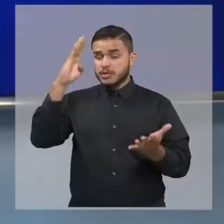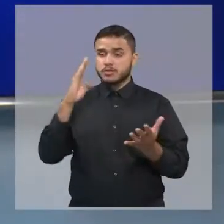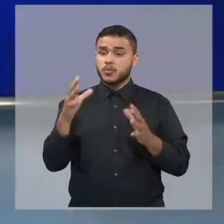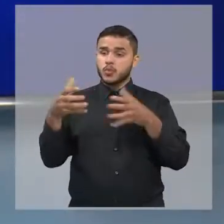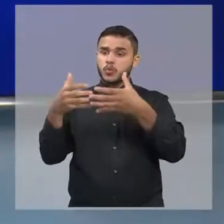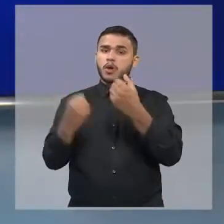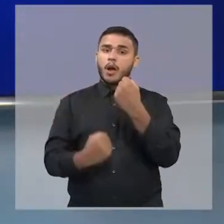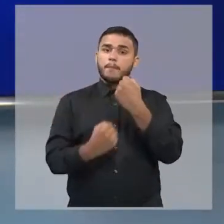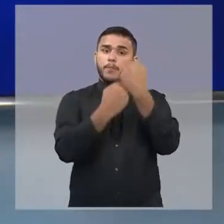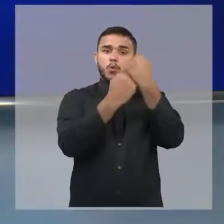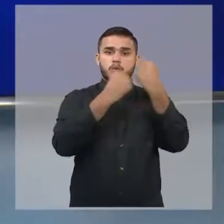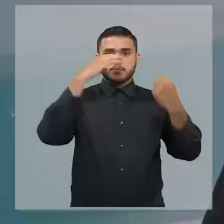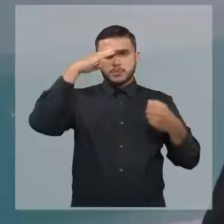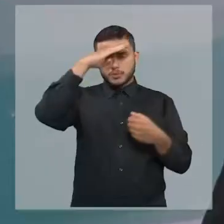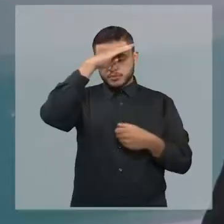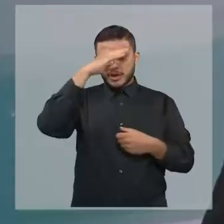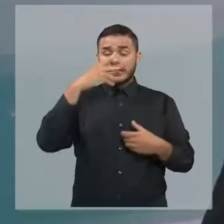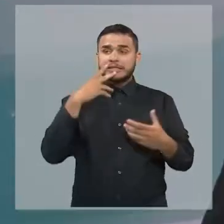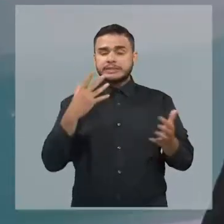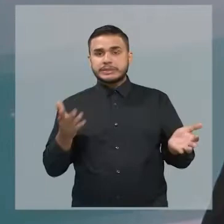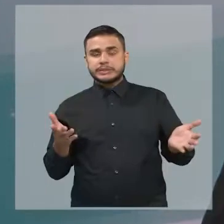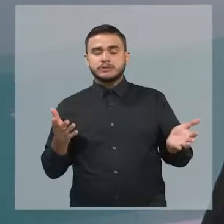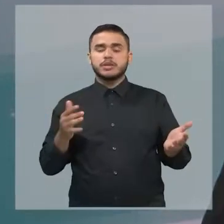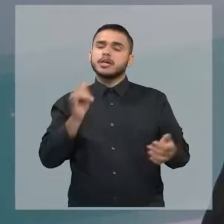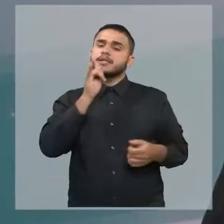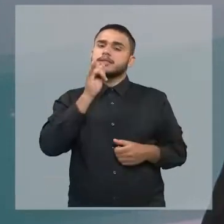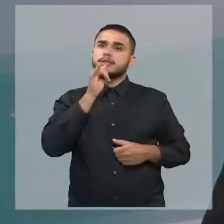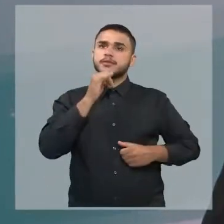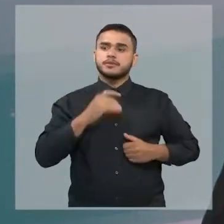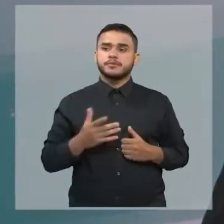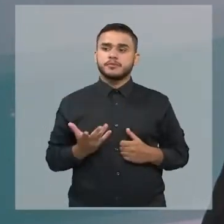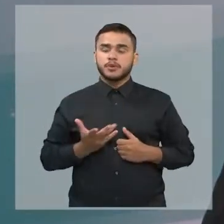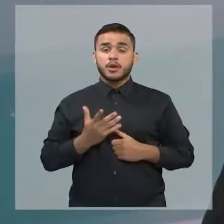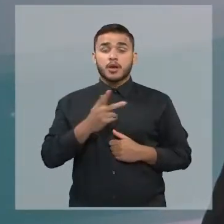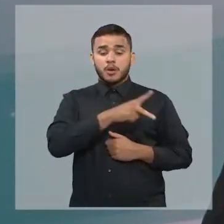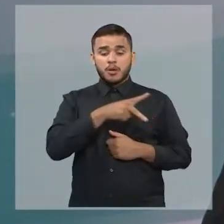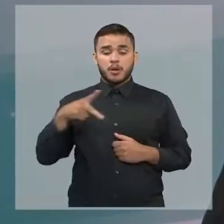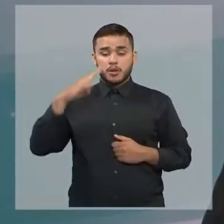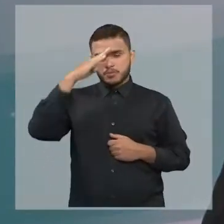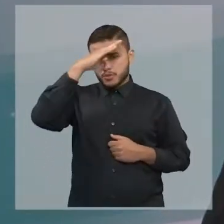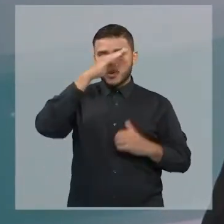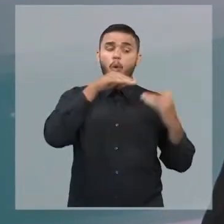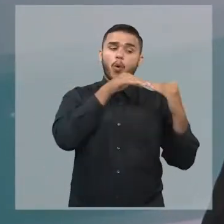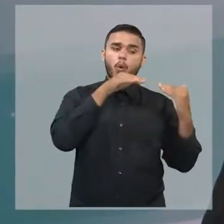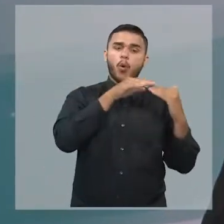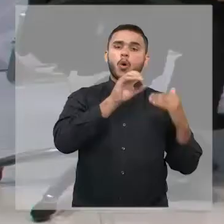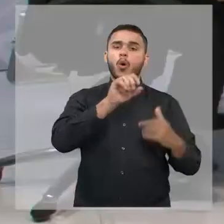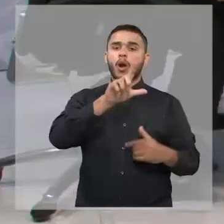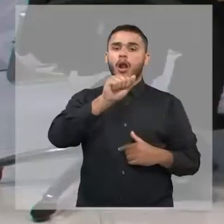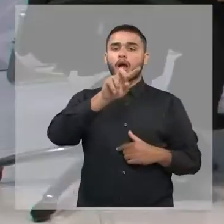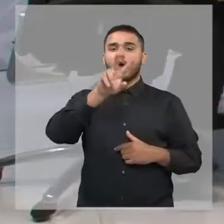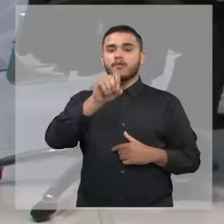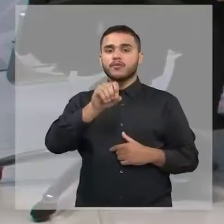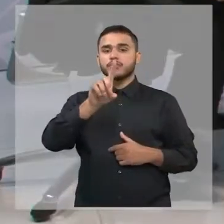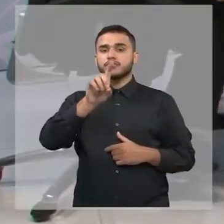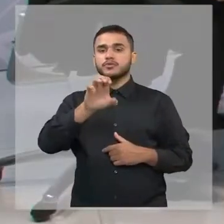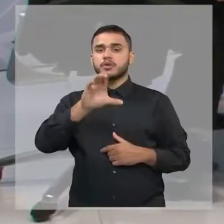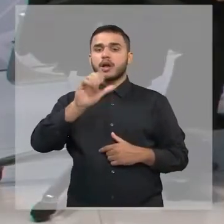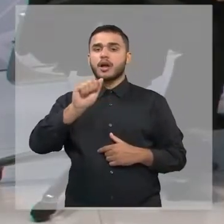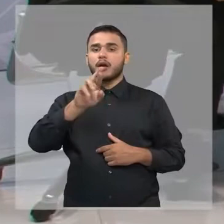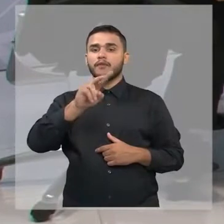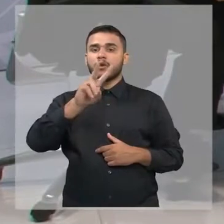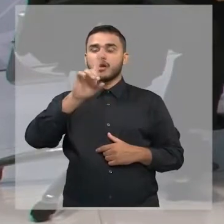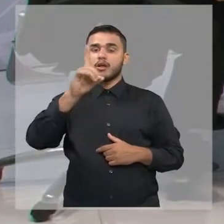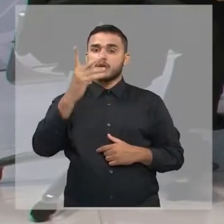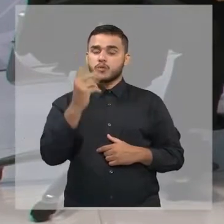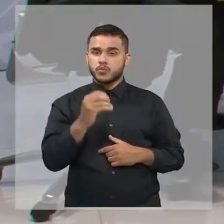presidente, e o presidente parece que numa ação assim de como que, tanto razão ao Olavo de Carvalho, ao invés de ficar com seus militares,